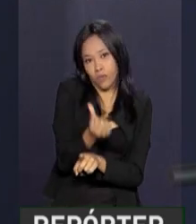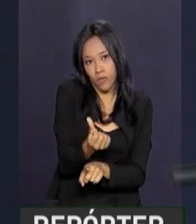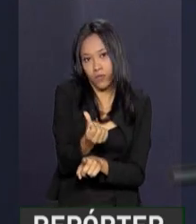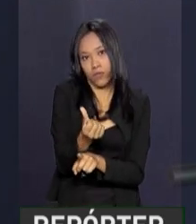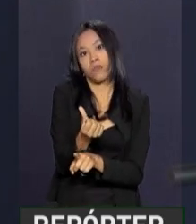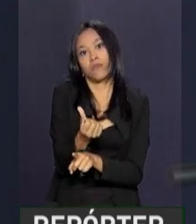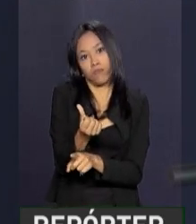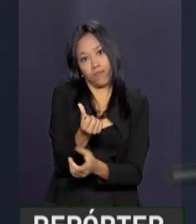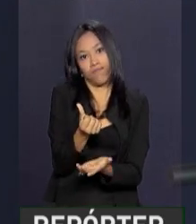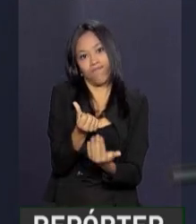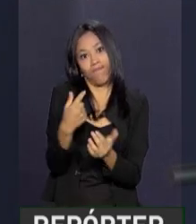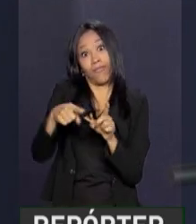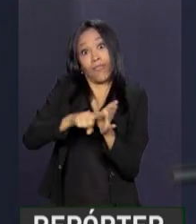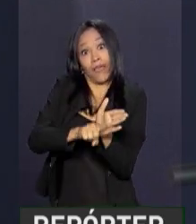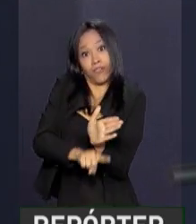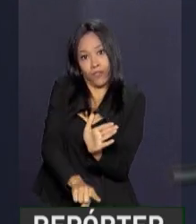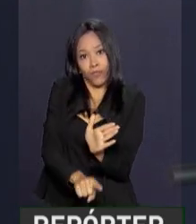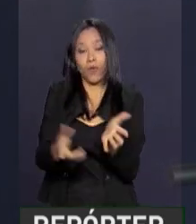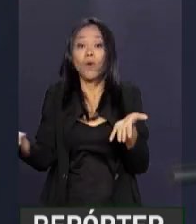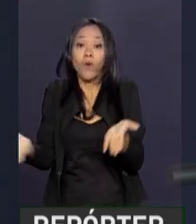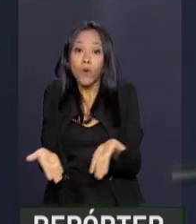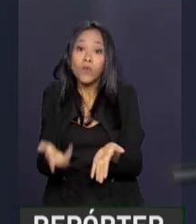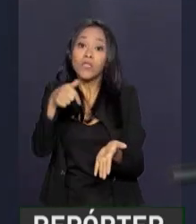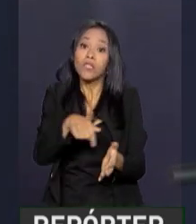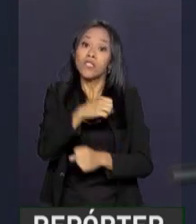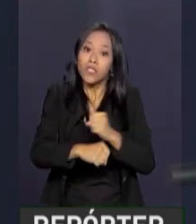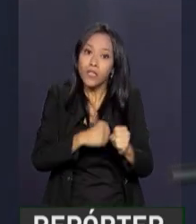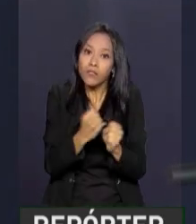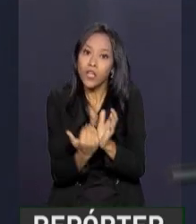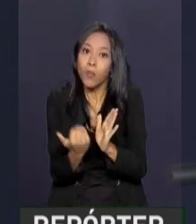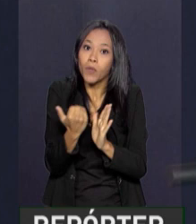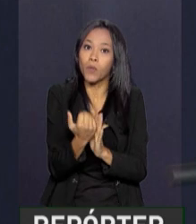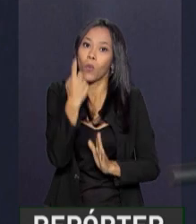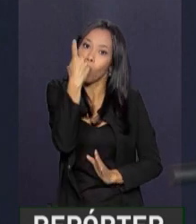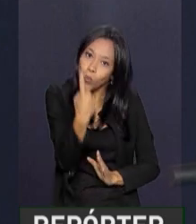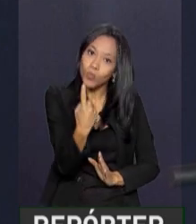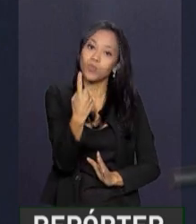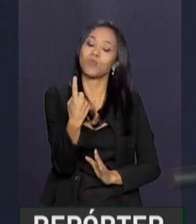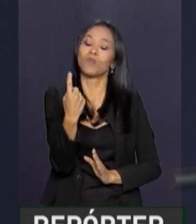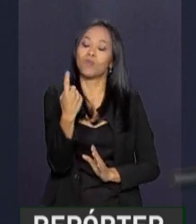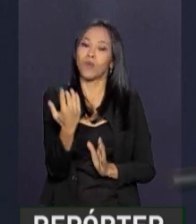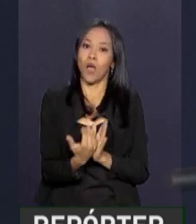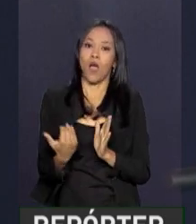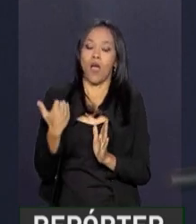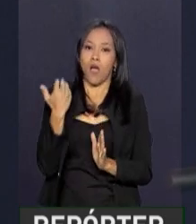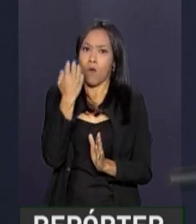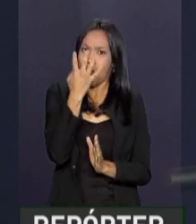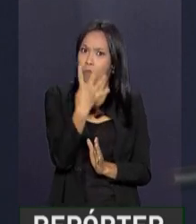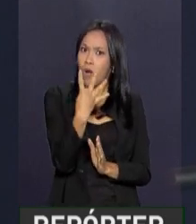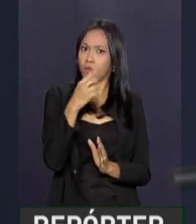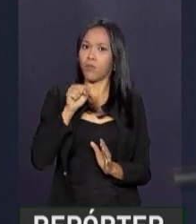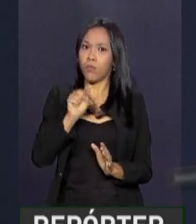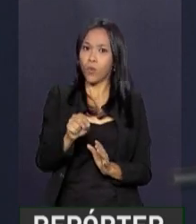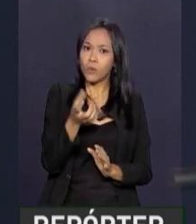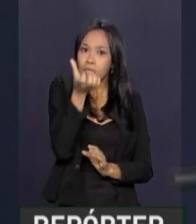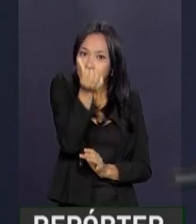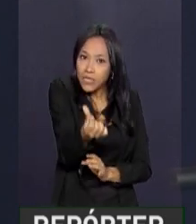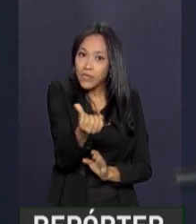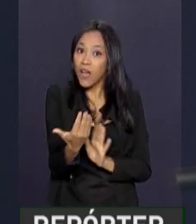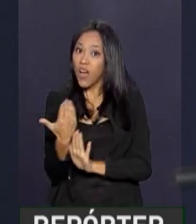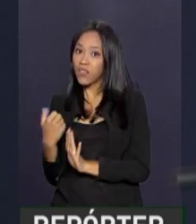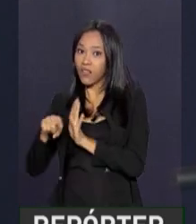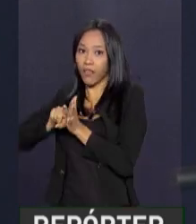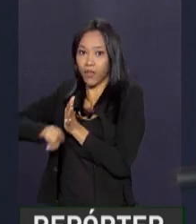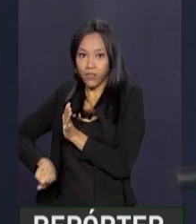passado, menos, negativos. Hoje, neste ano, já foi um a mais, ou seja, evoluímos 4,6. Tiramos do